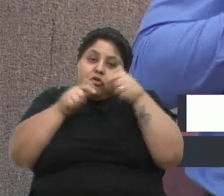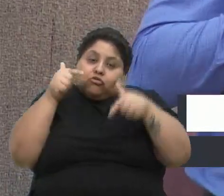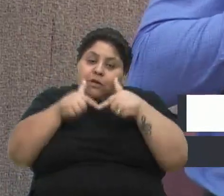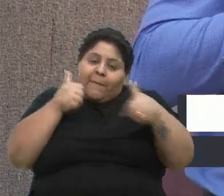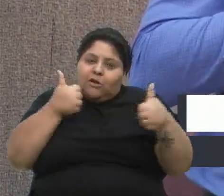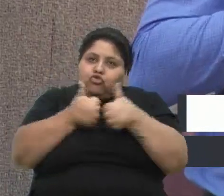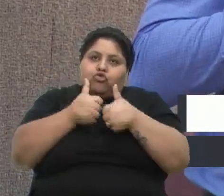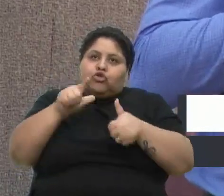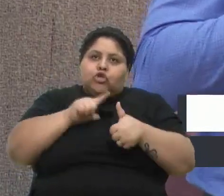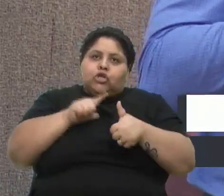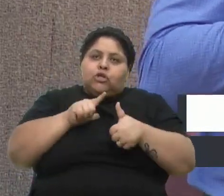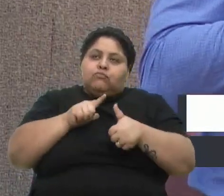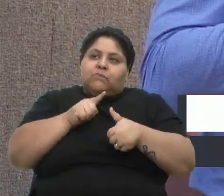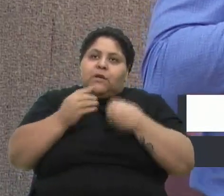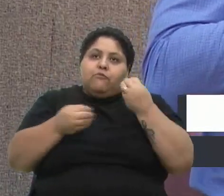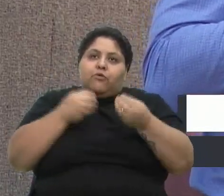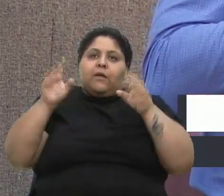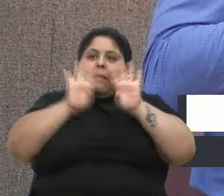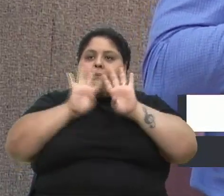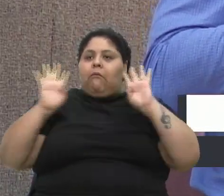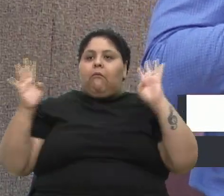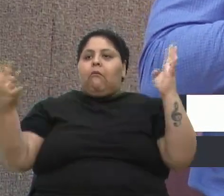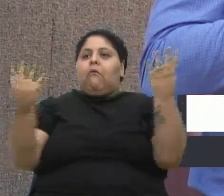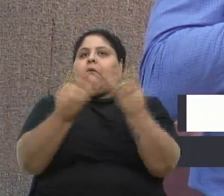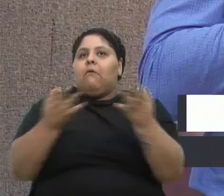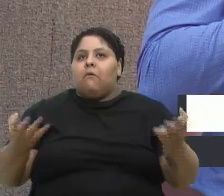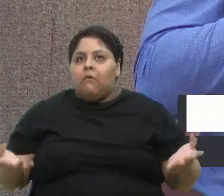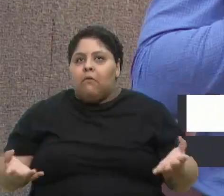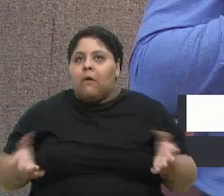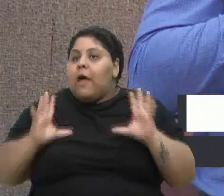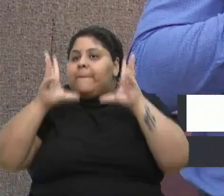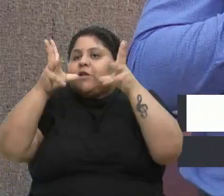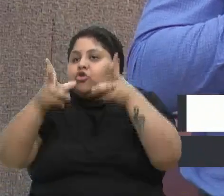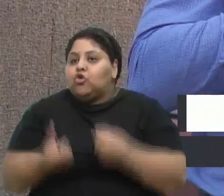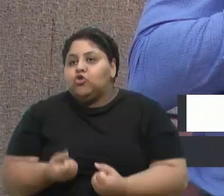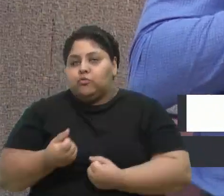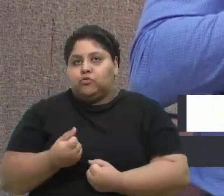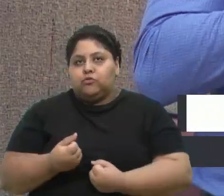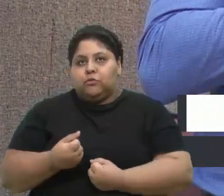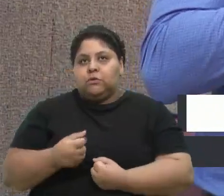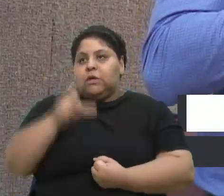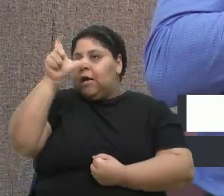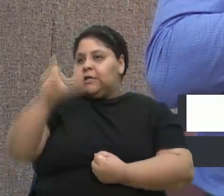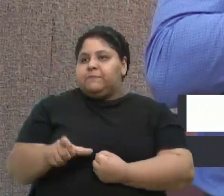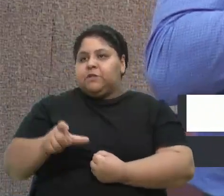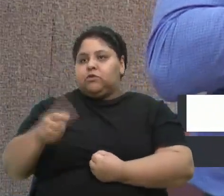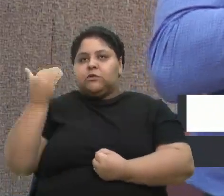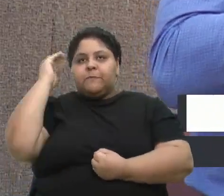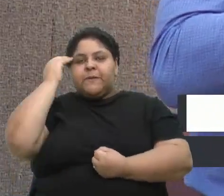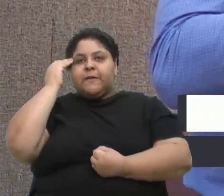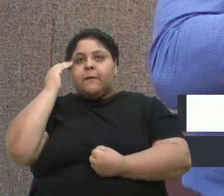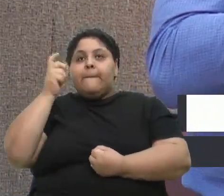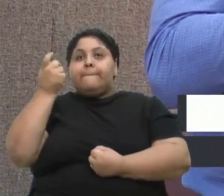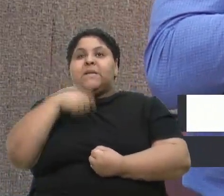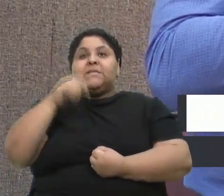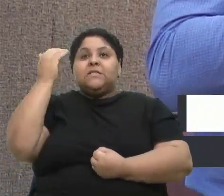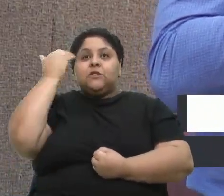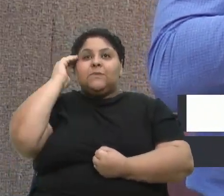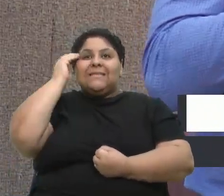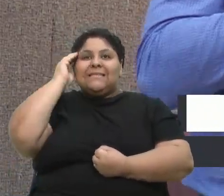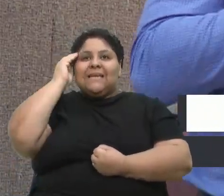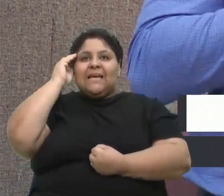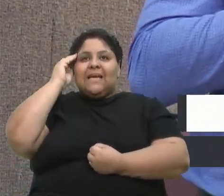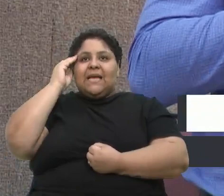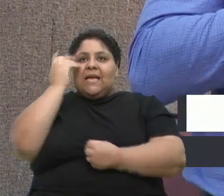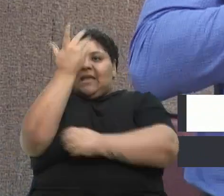um local, porque é para todo mundo, né? Eles estão plantando para eles mesmos, eles têm que entender que aquele produto é para eles. Não é para